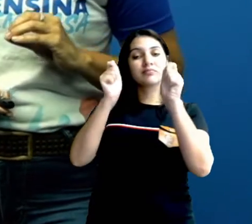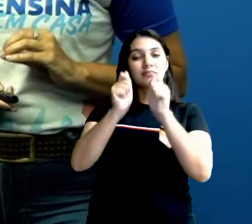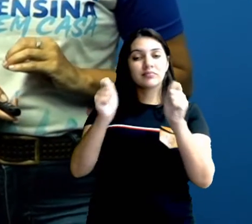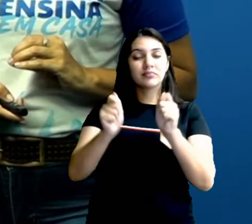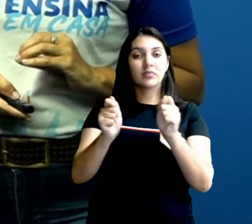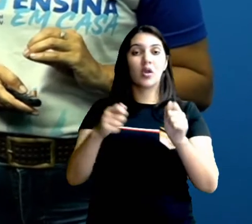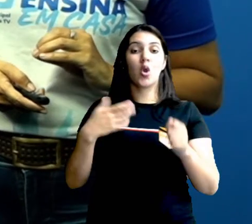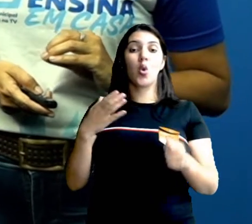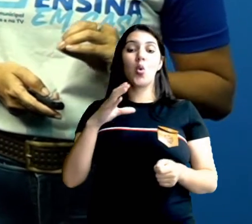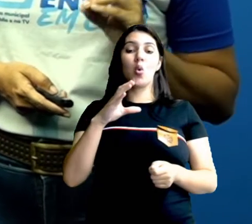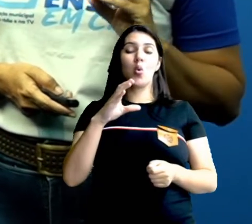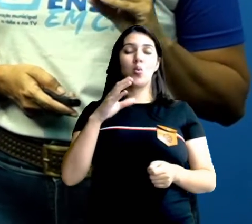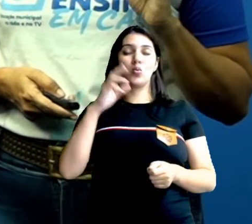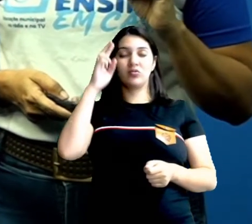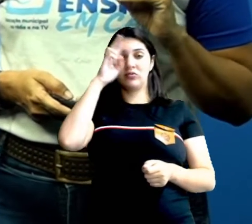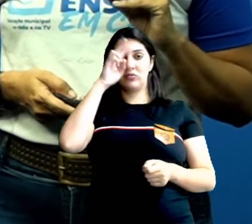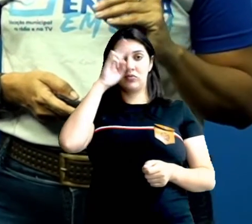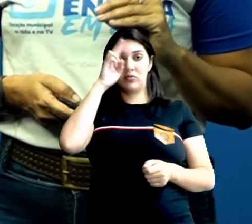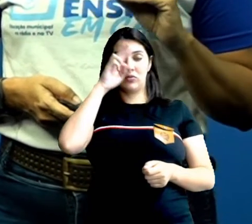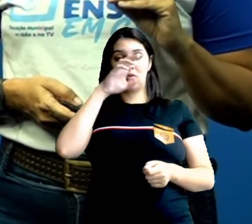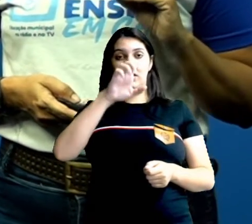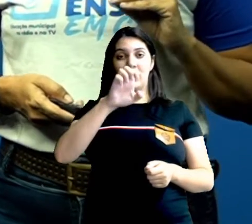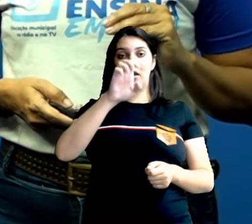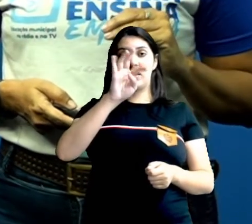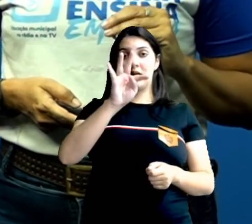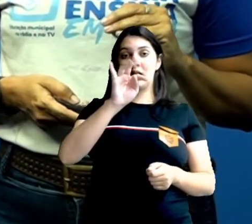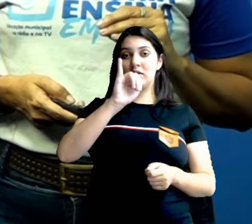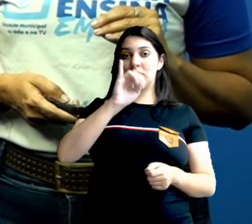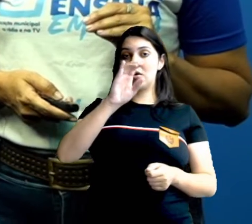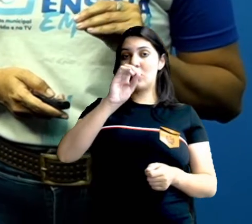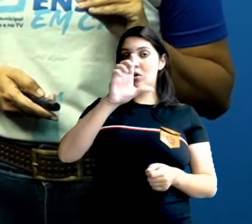conto etiológico é o conto que a gente vai ler